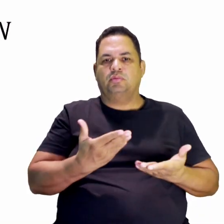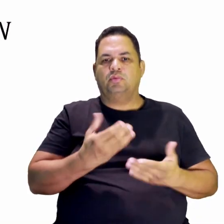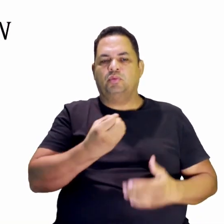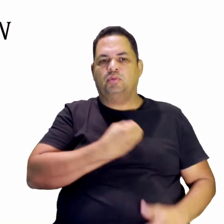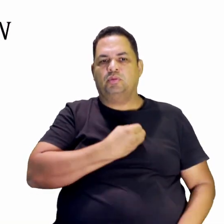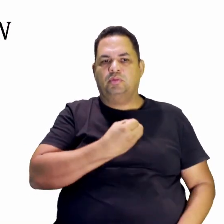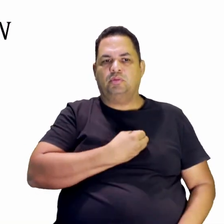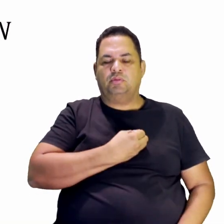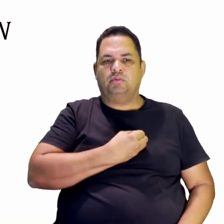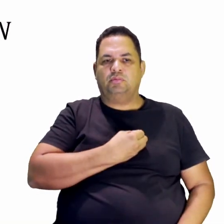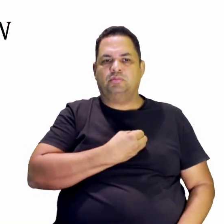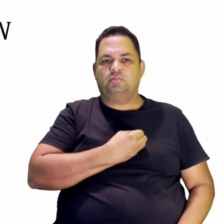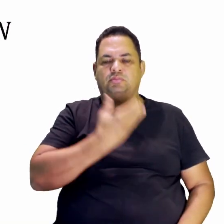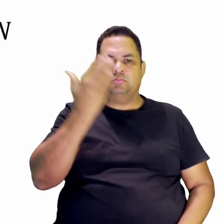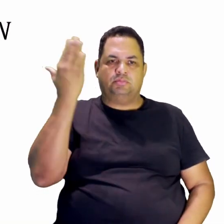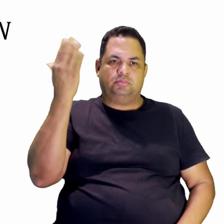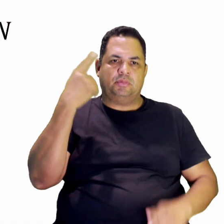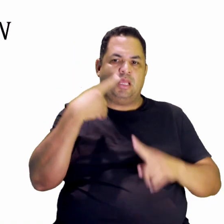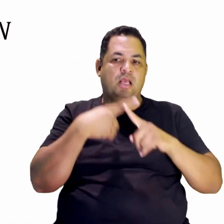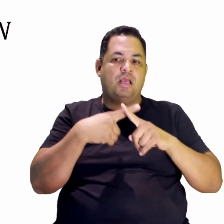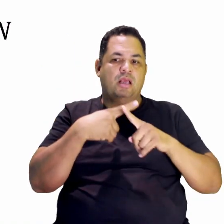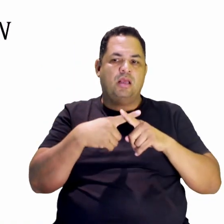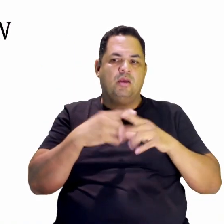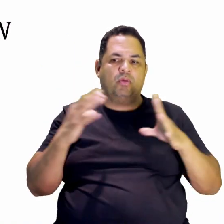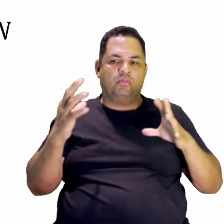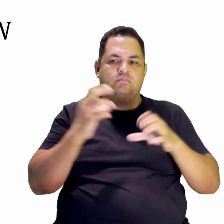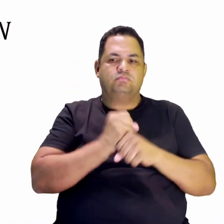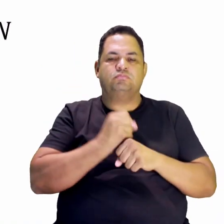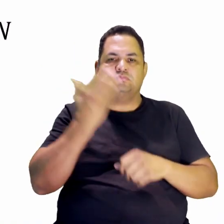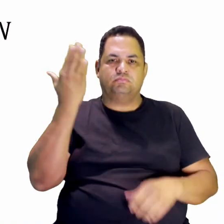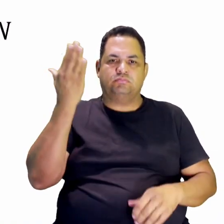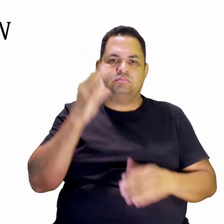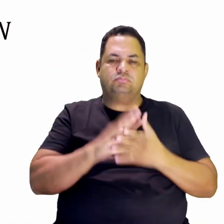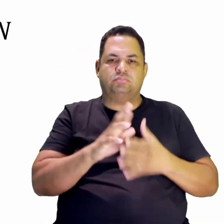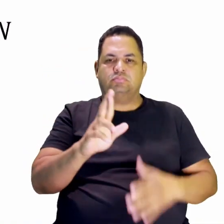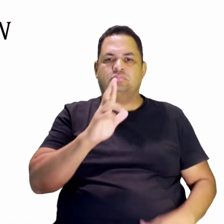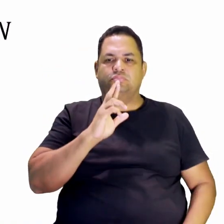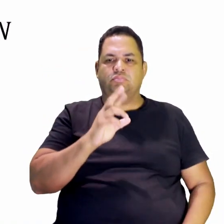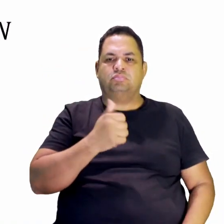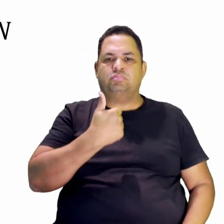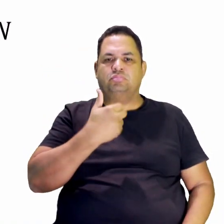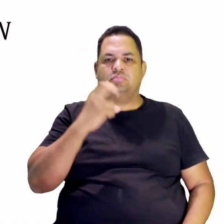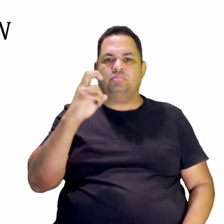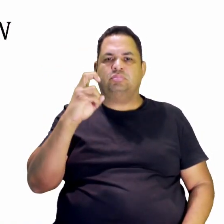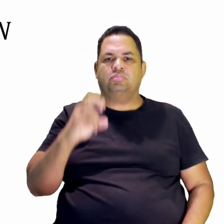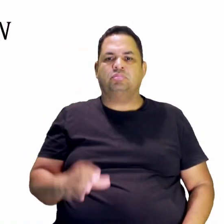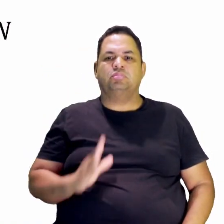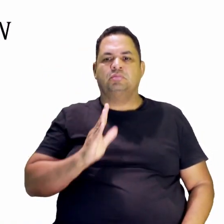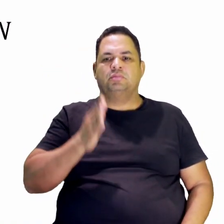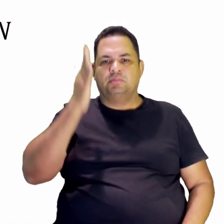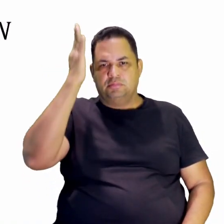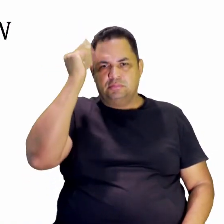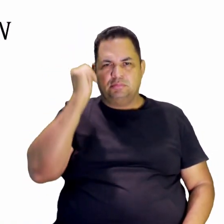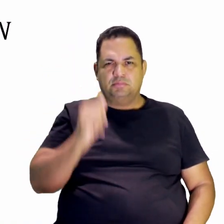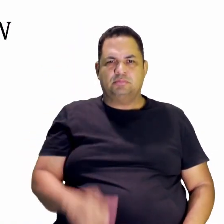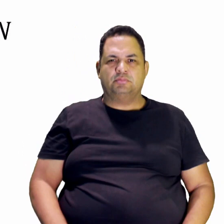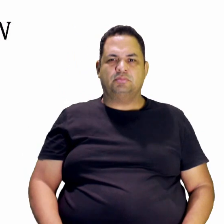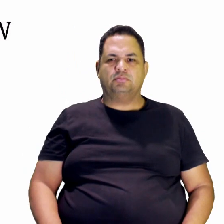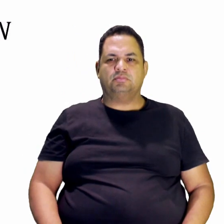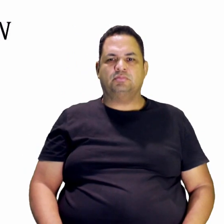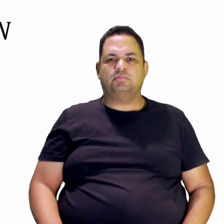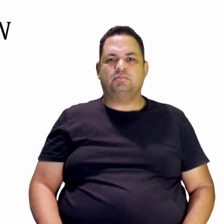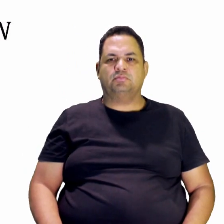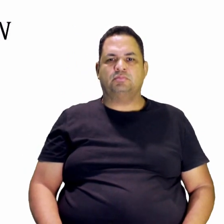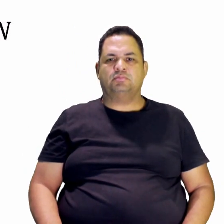3 vezes 3, 9, 3 vezes 4, 2, 3 vezes 5, 15. A resposta é 15, já sabe, né? Mas vamos